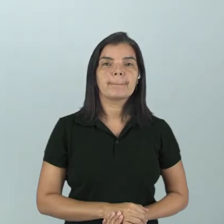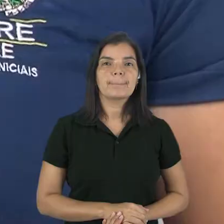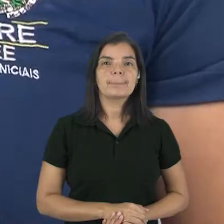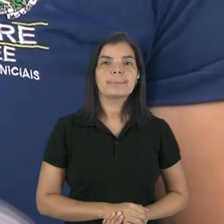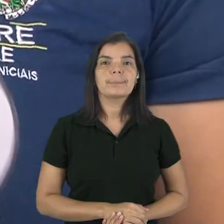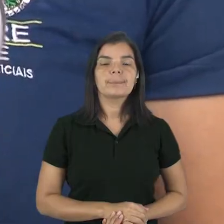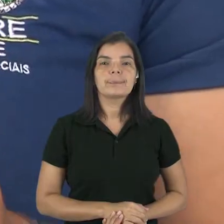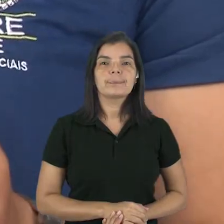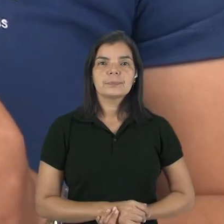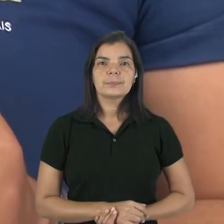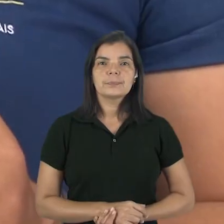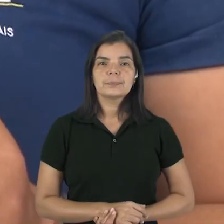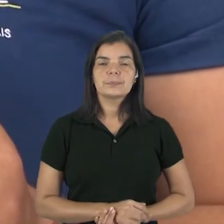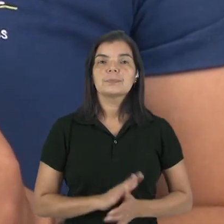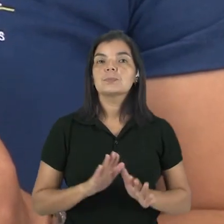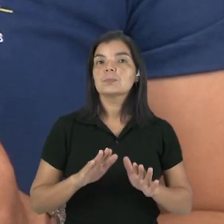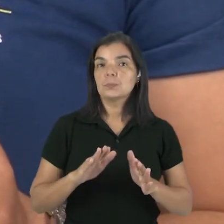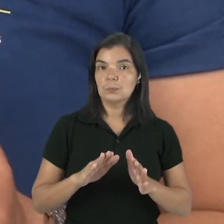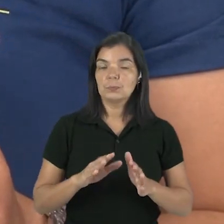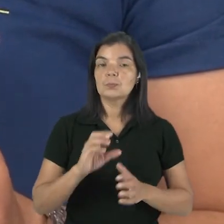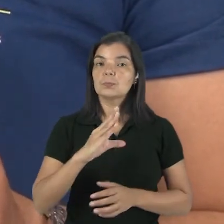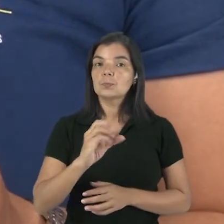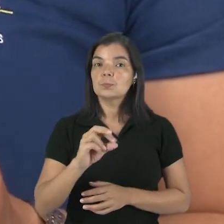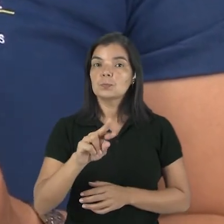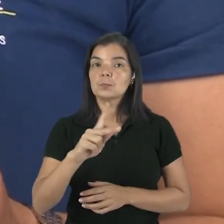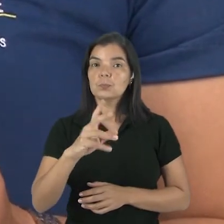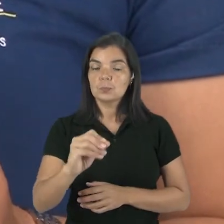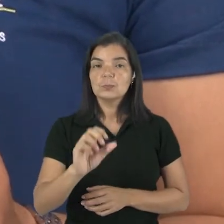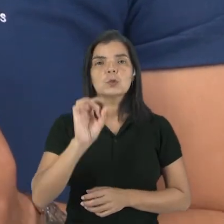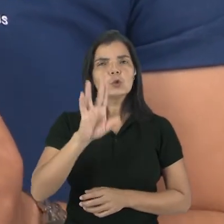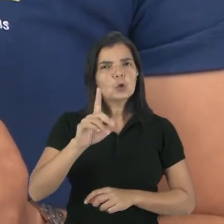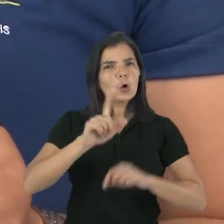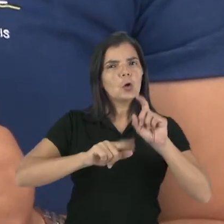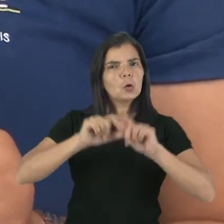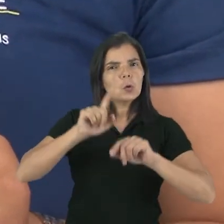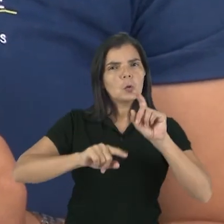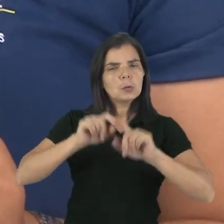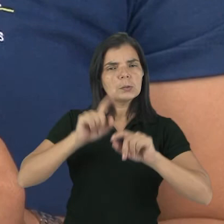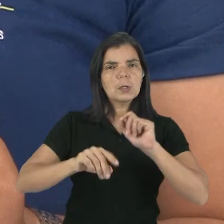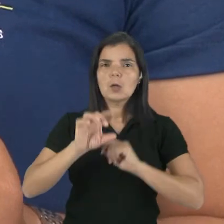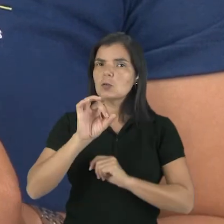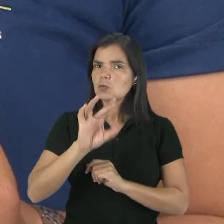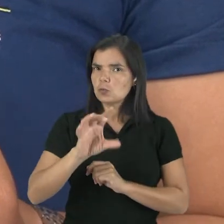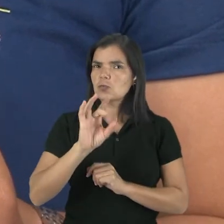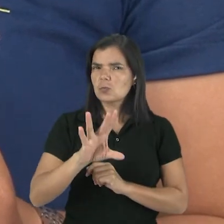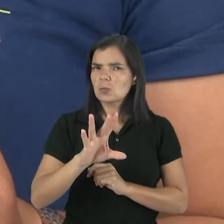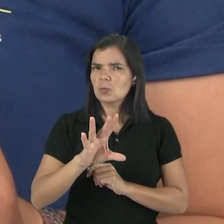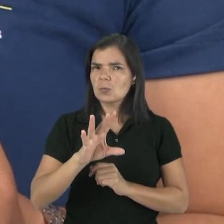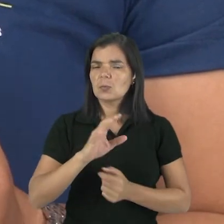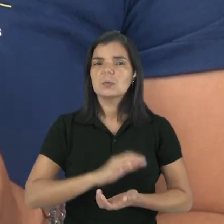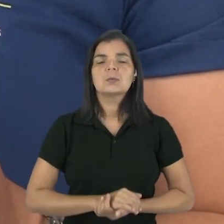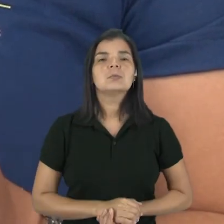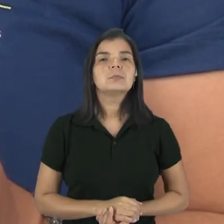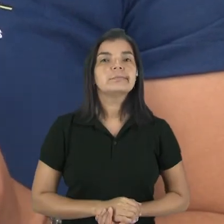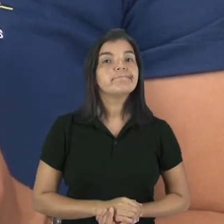Mais uma. Corpos celestes são apenas as estrelas. Será que os corpos celestes são apenas as estrelas?